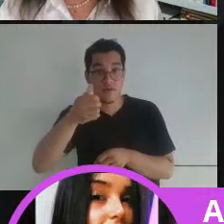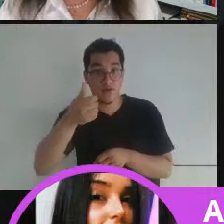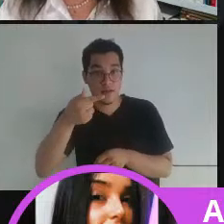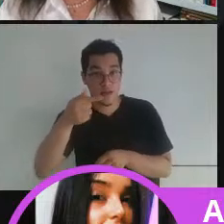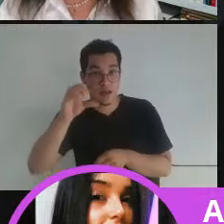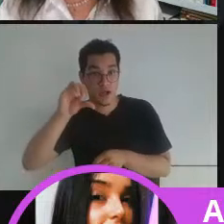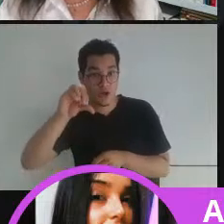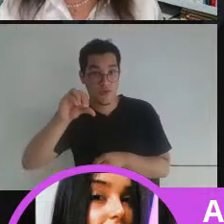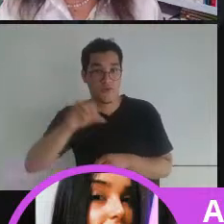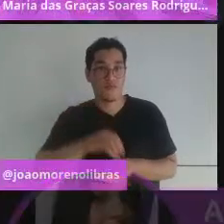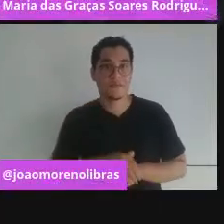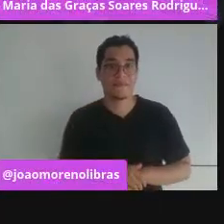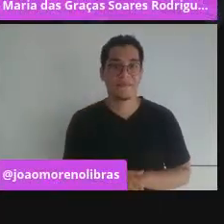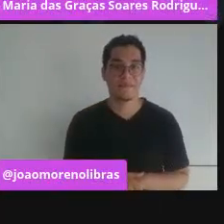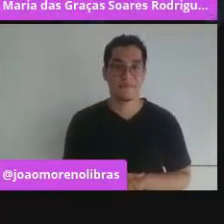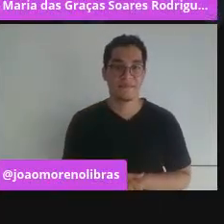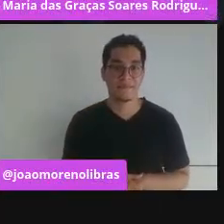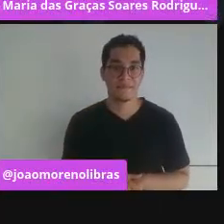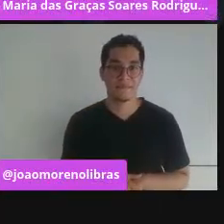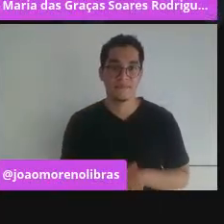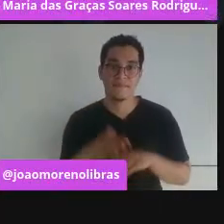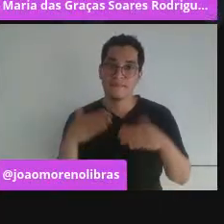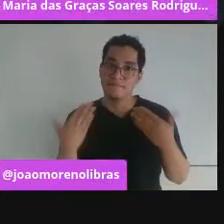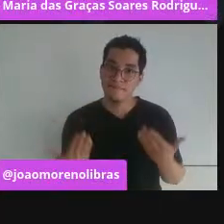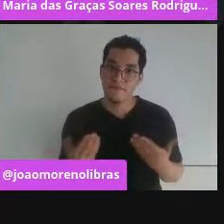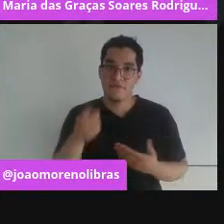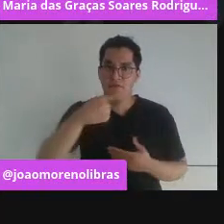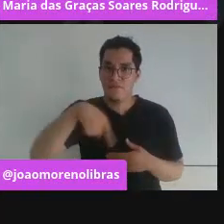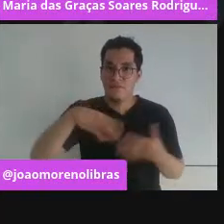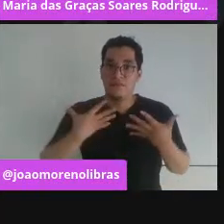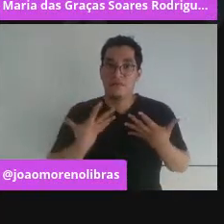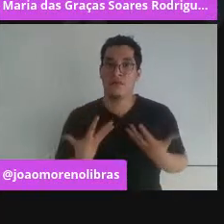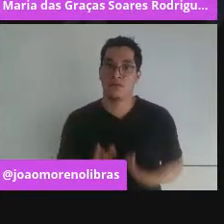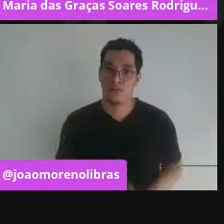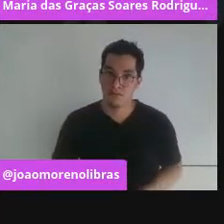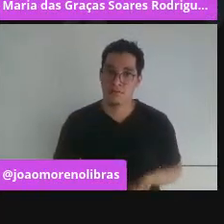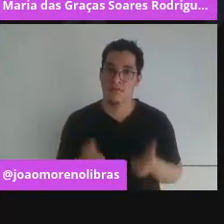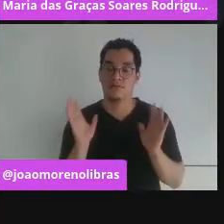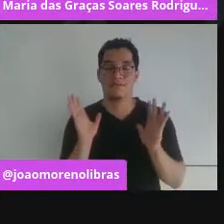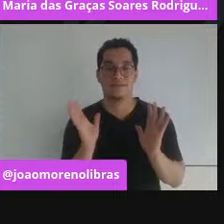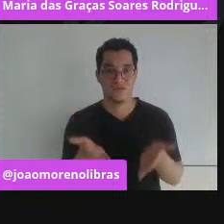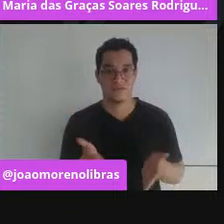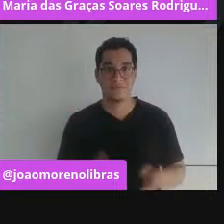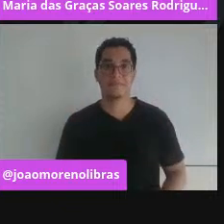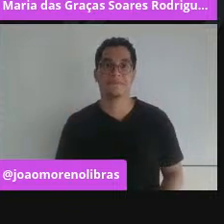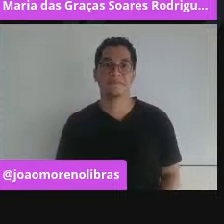Então, vocês já devem estar cansados e meio, né?